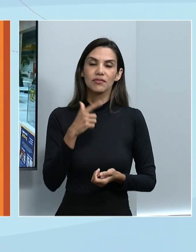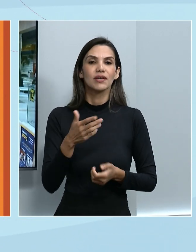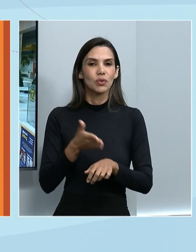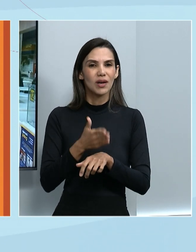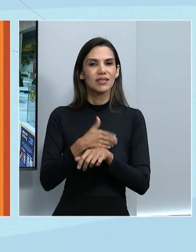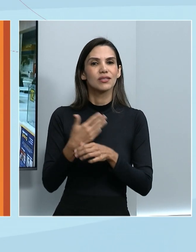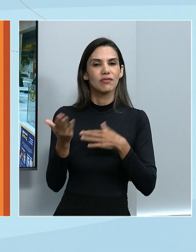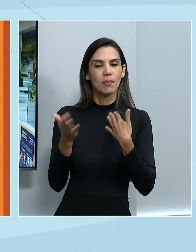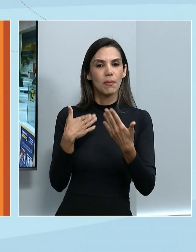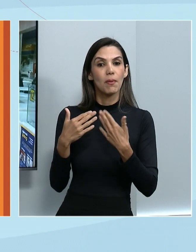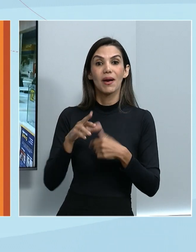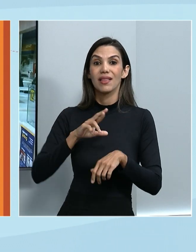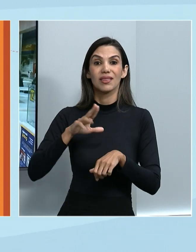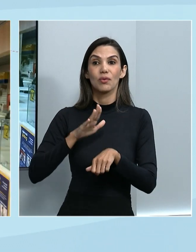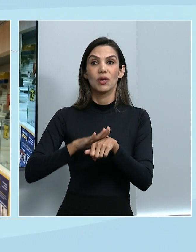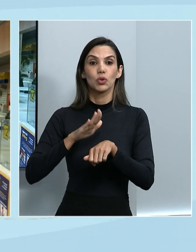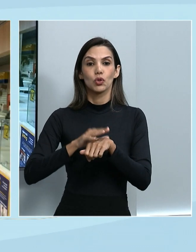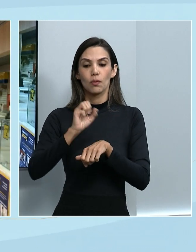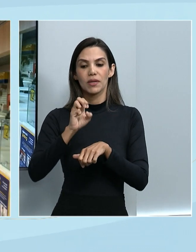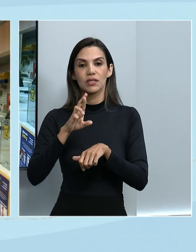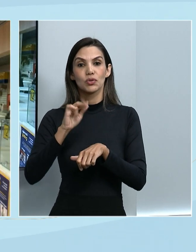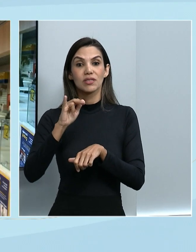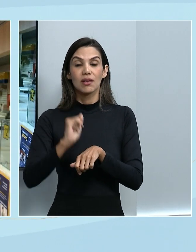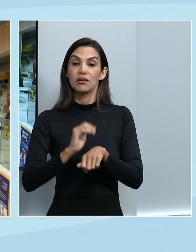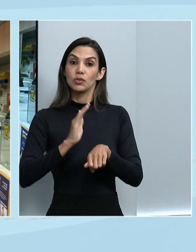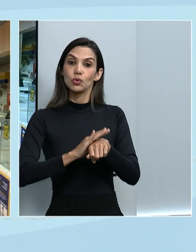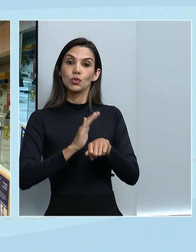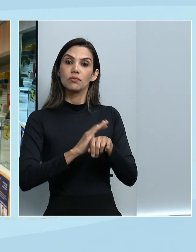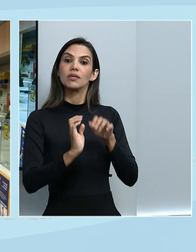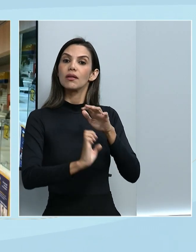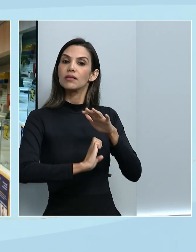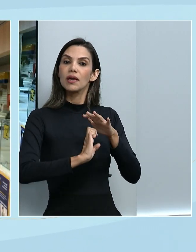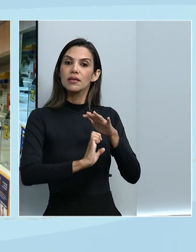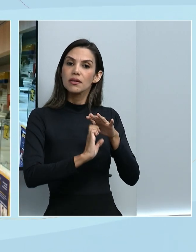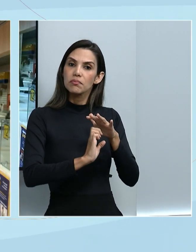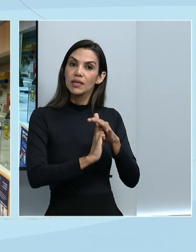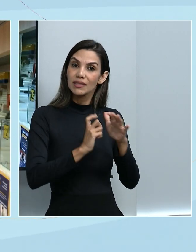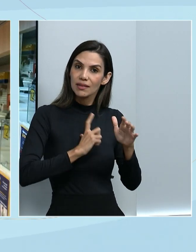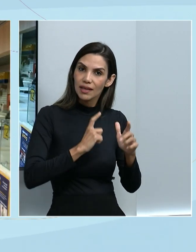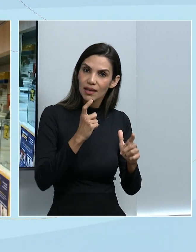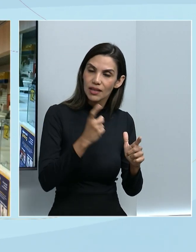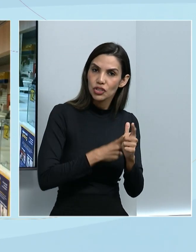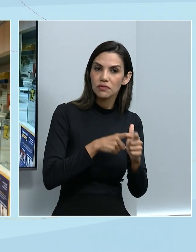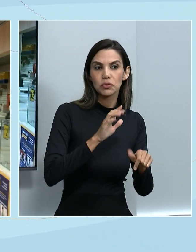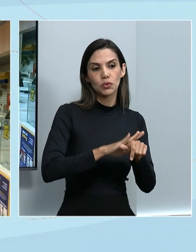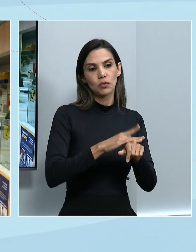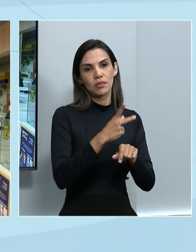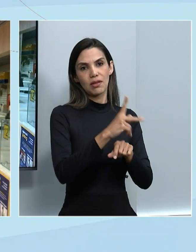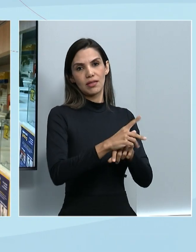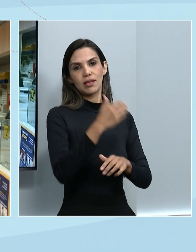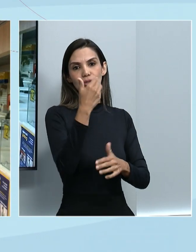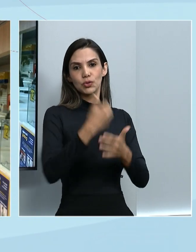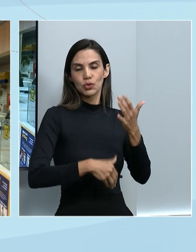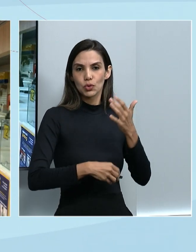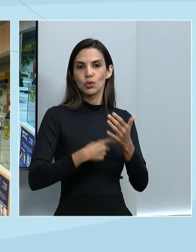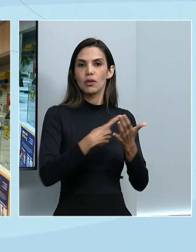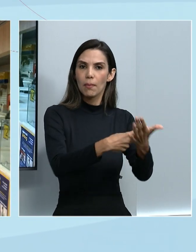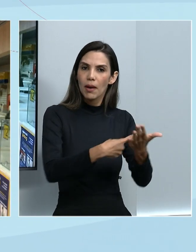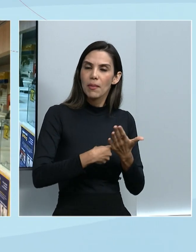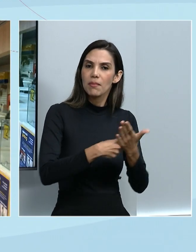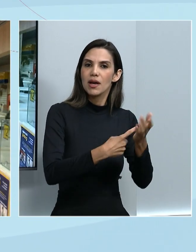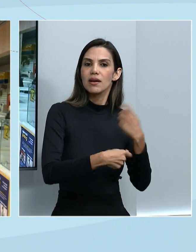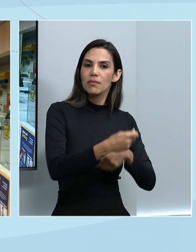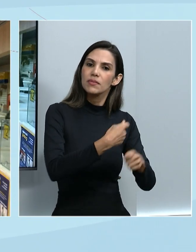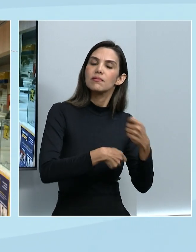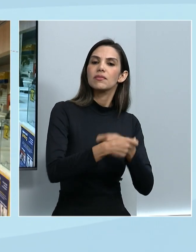o Serasa que dá o desconto, é as empresas que tá com a dívida ali, então vale a pena renegociar. Mais cedo teve uma senhora